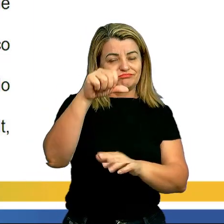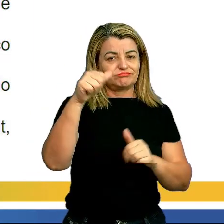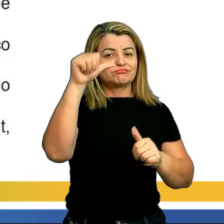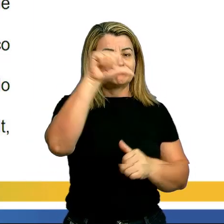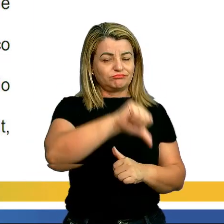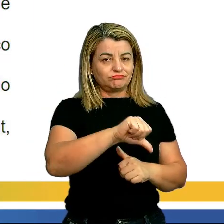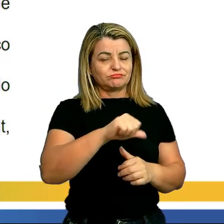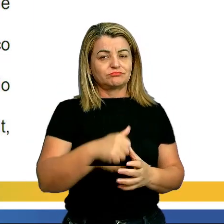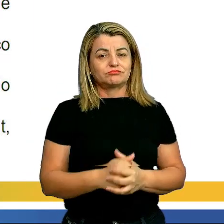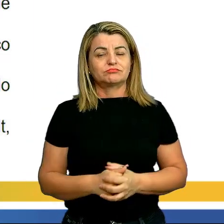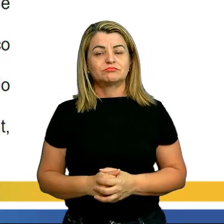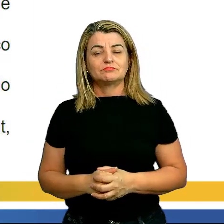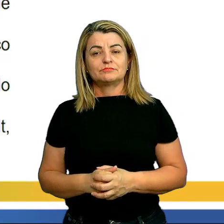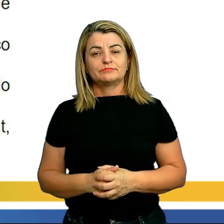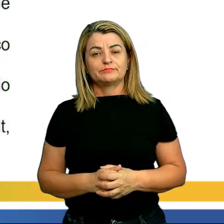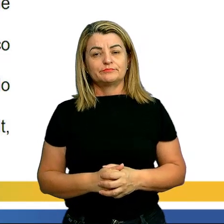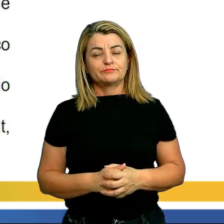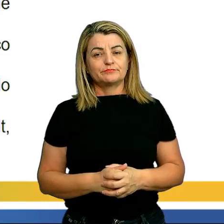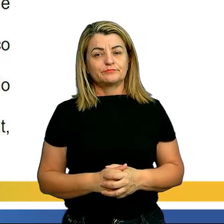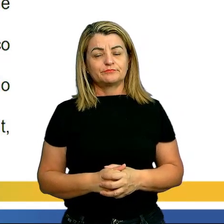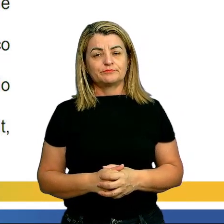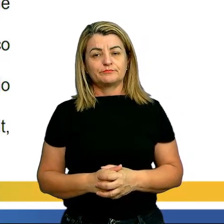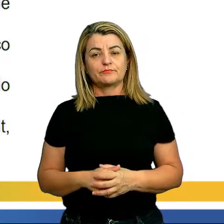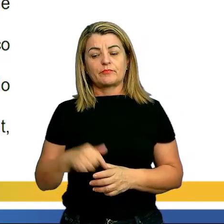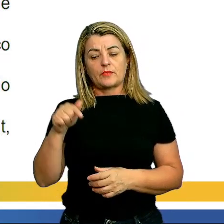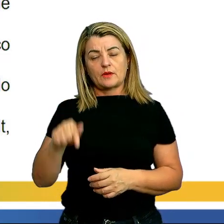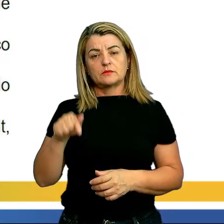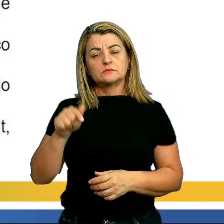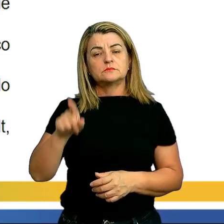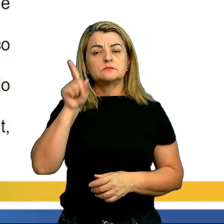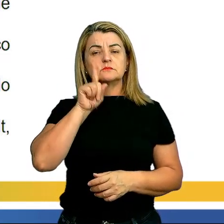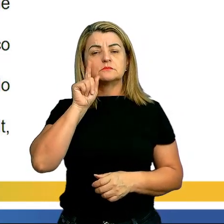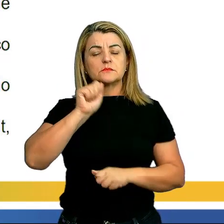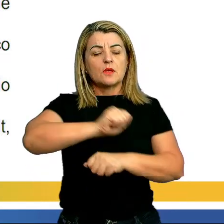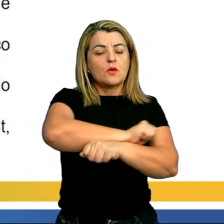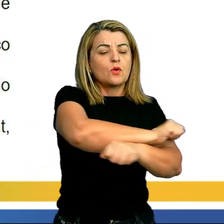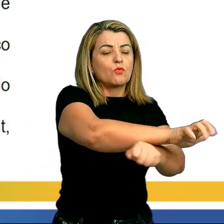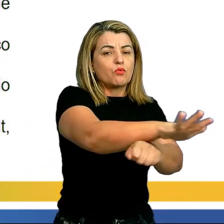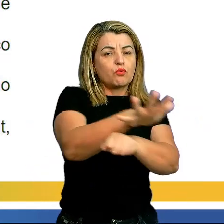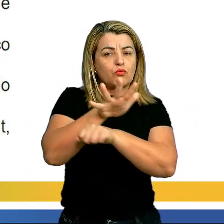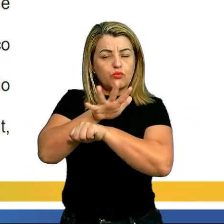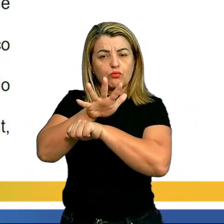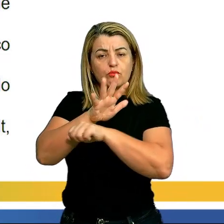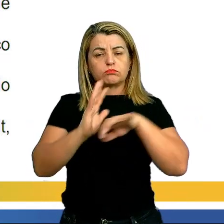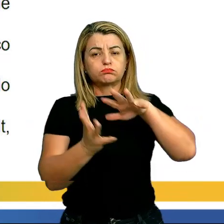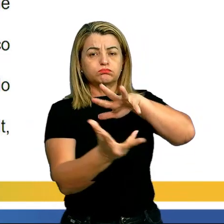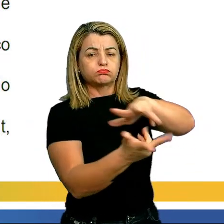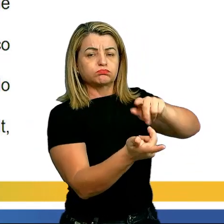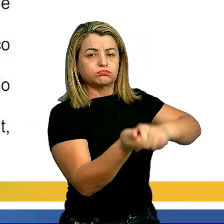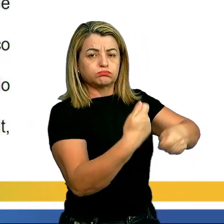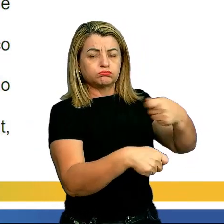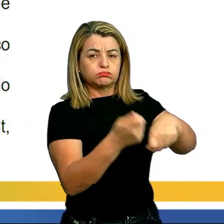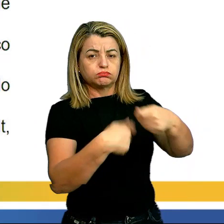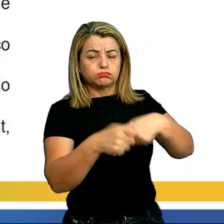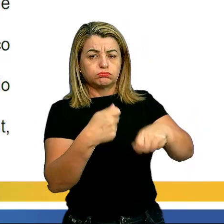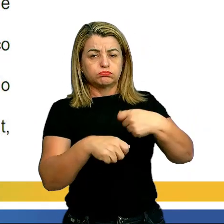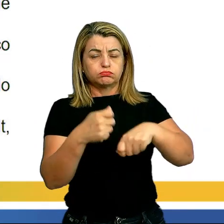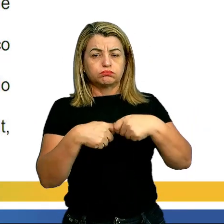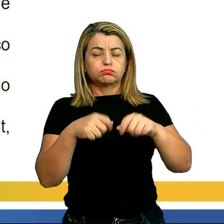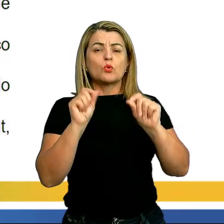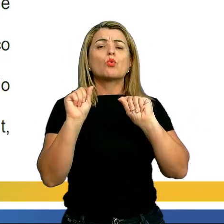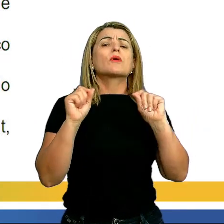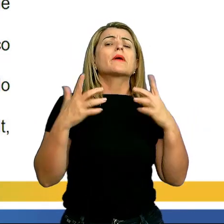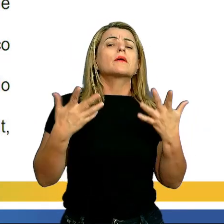Grande Depressão Econômica, que se abateu nos Estados Unidos e se alastrou pelo mundo capitalista, deveu-se